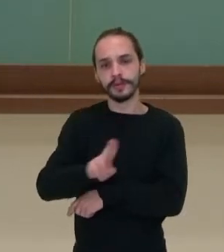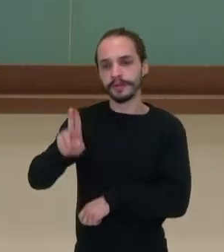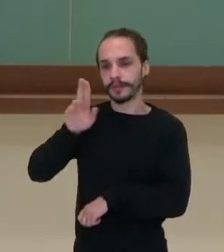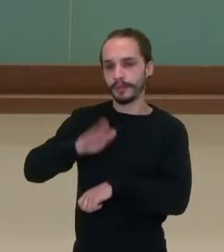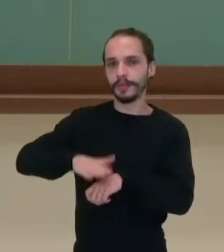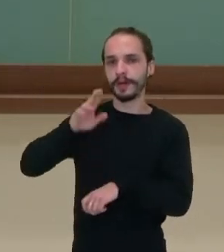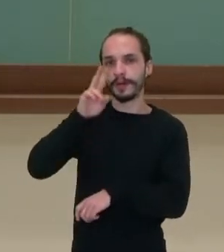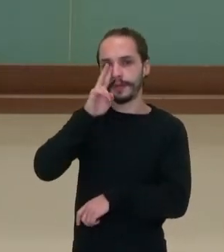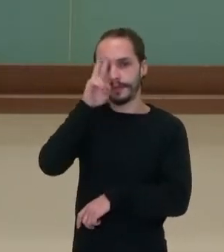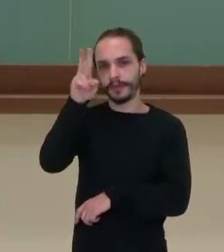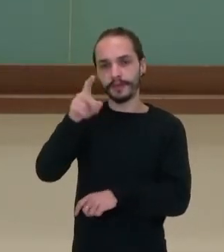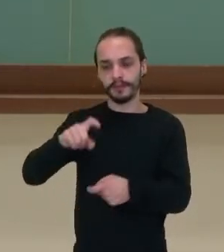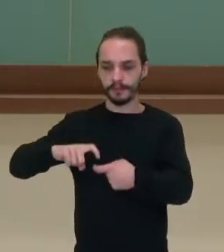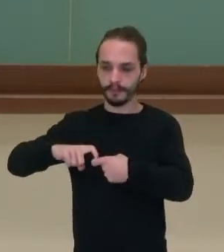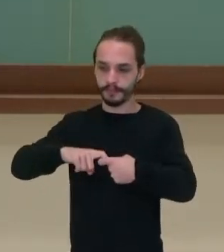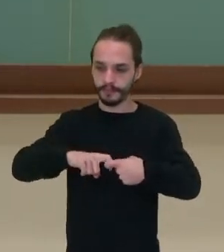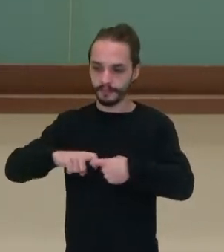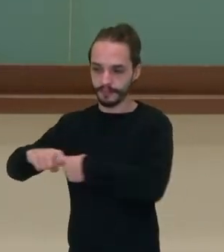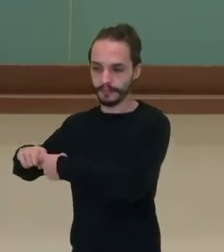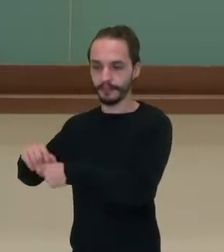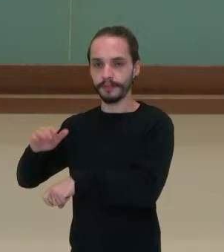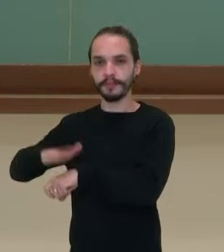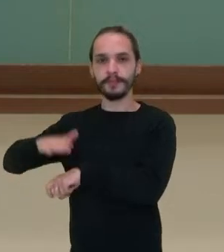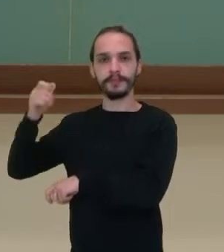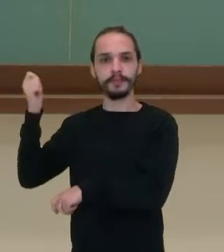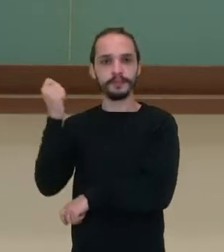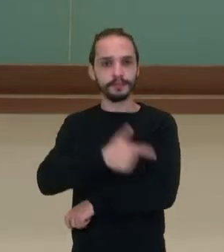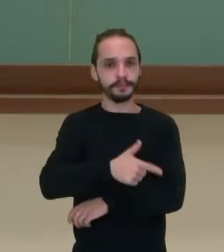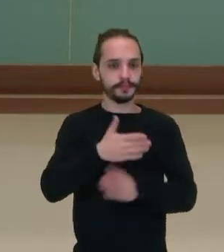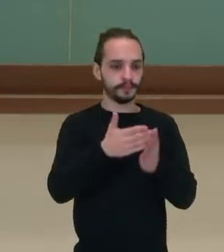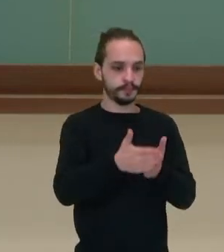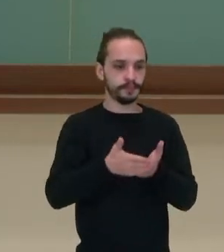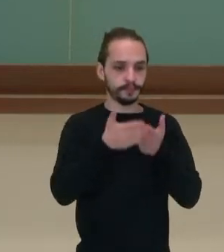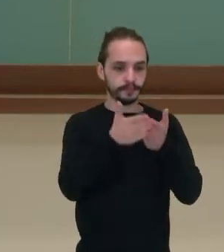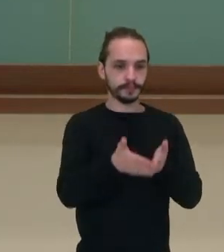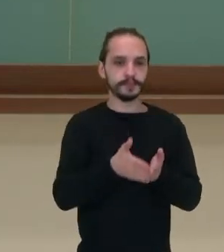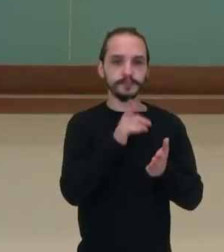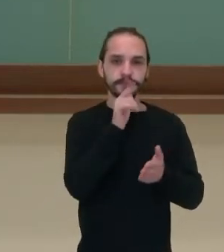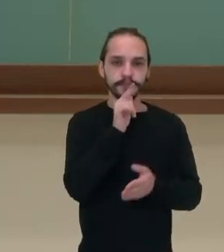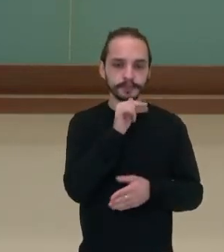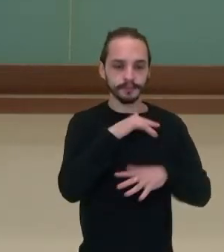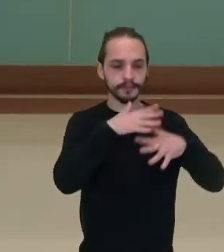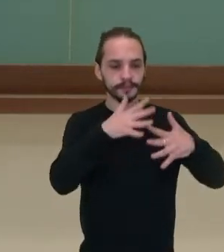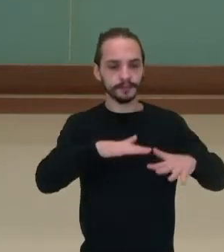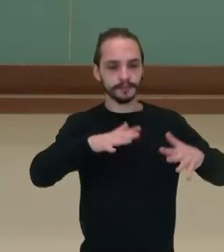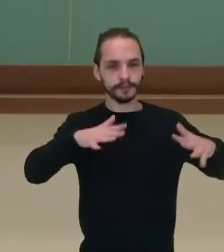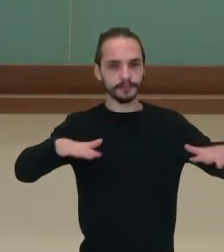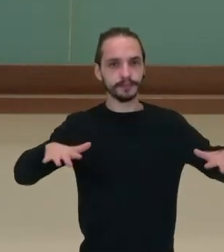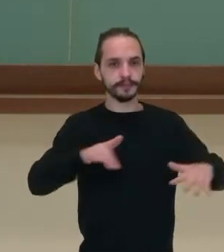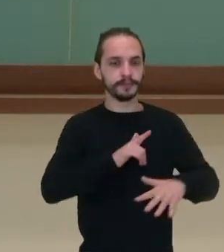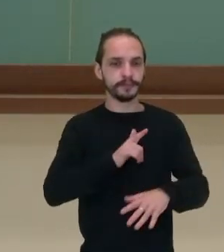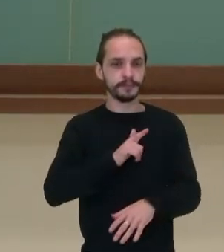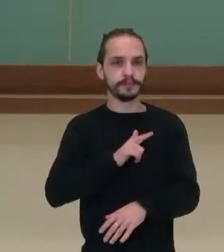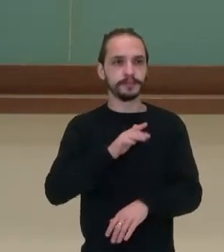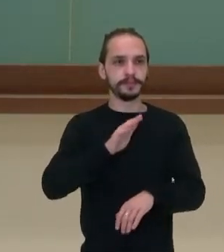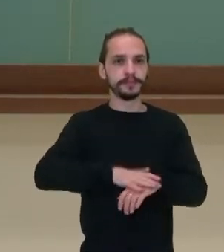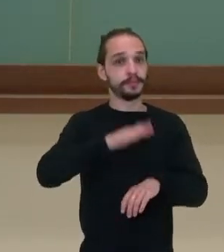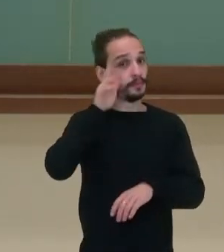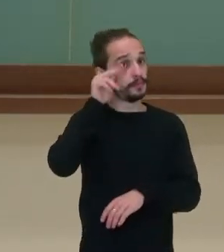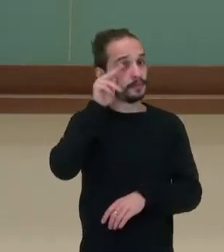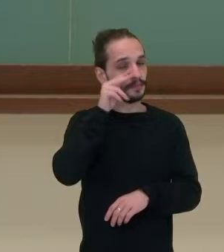sobre o solo e, consequentemente, ele tinha mais reação do que o barco, né, que estava na água ali, por mais que tenha mais